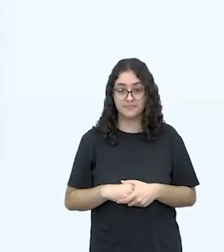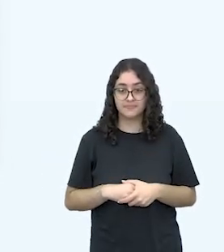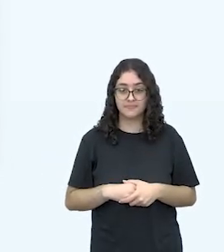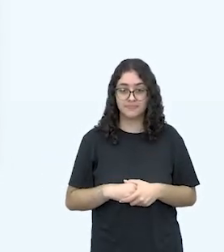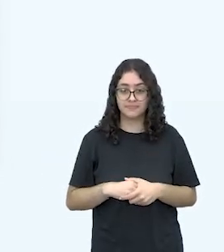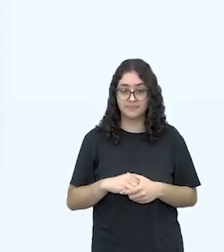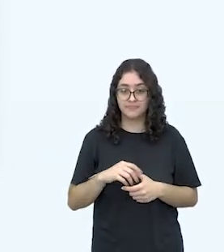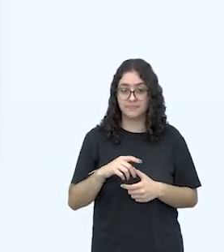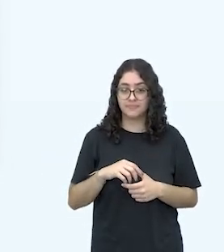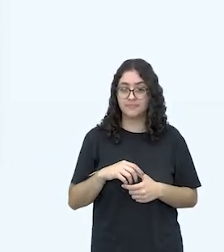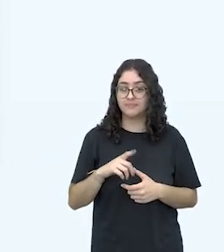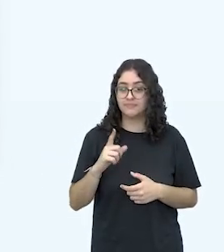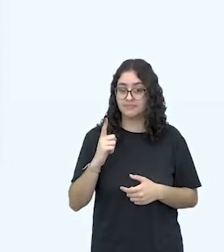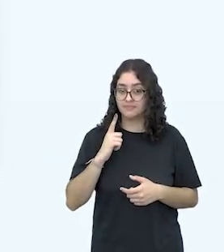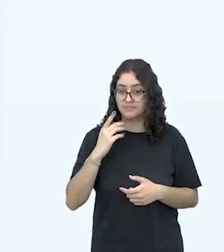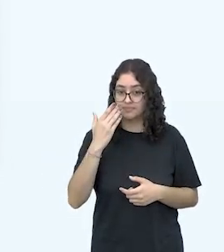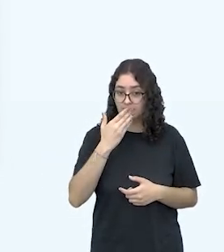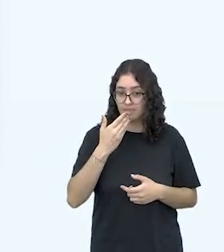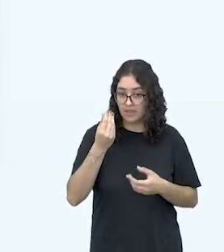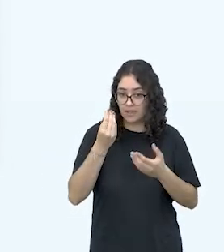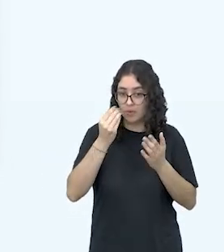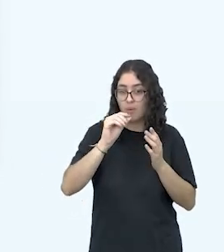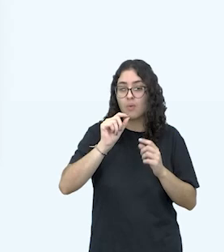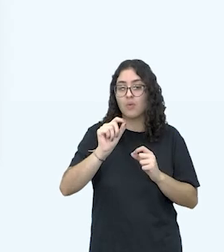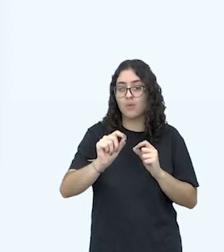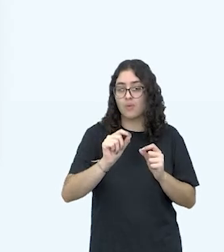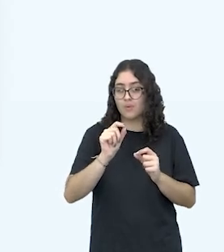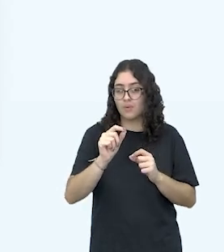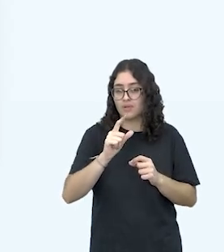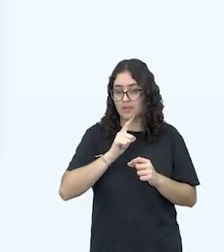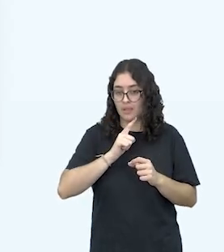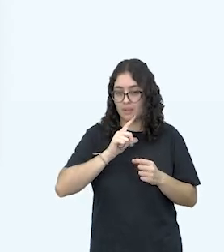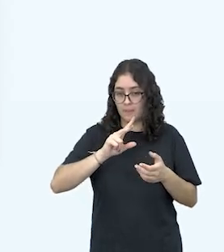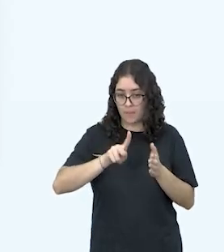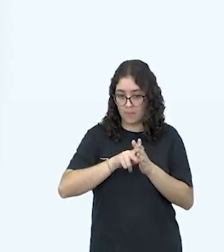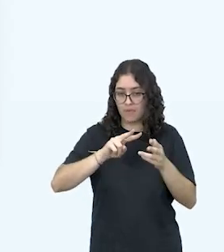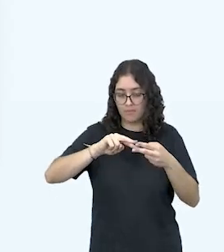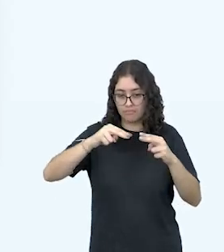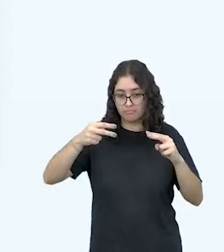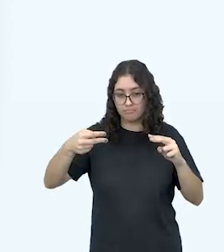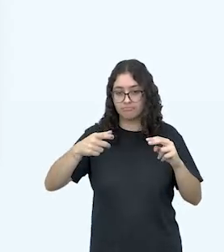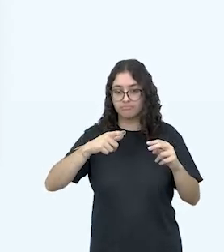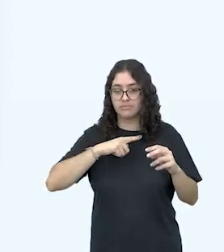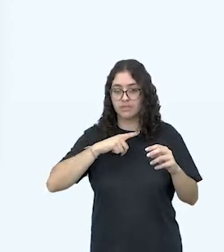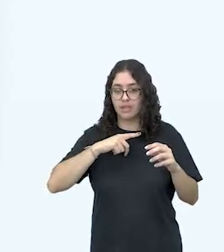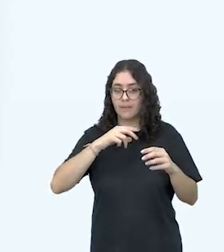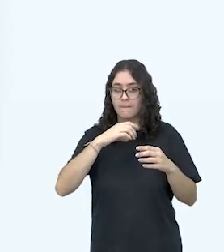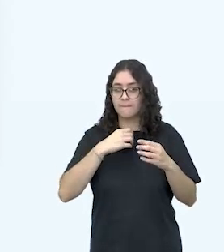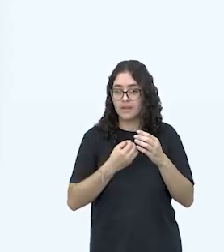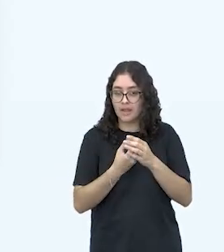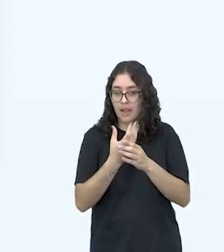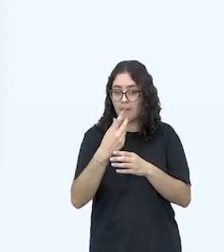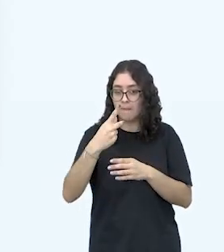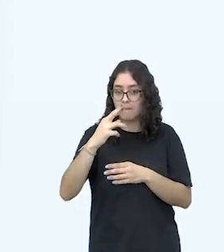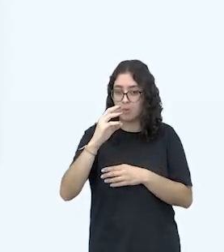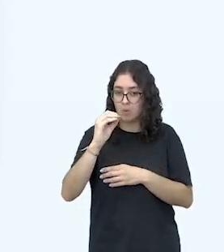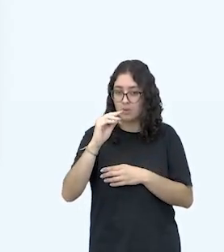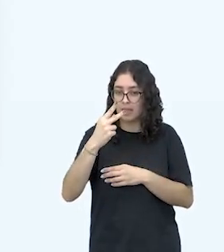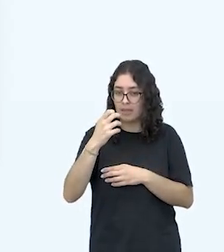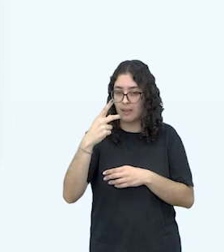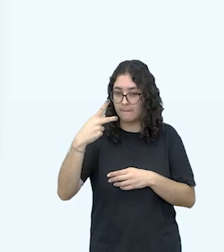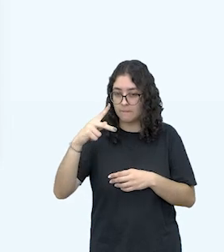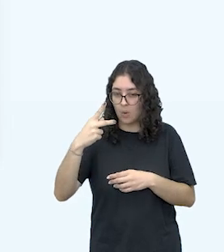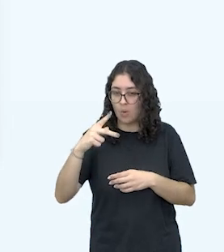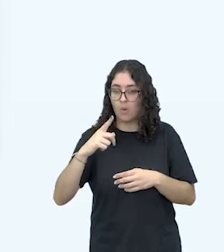Nós inserimos na cana-de-açúcar um gene que produz uma proteína e essa proteína afeta